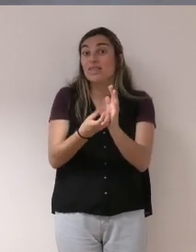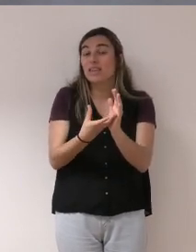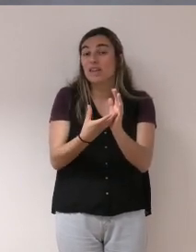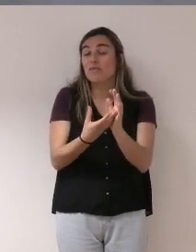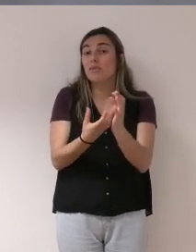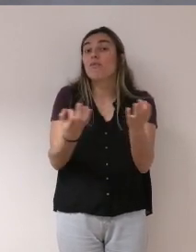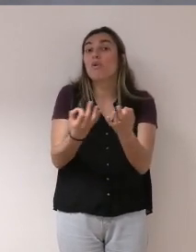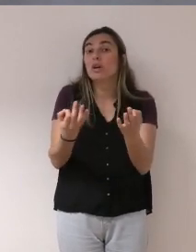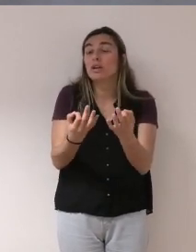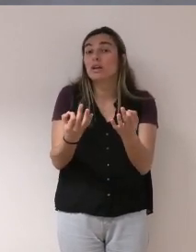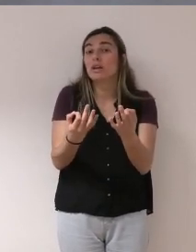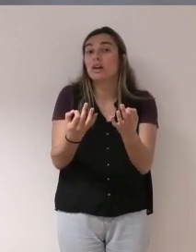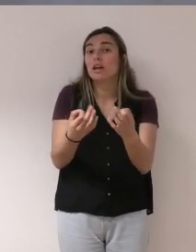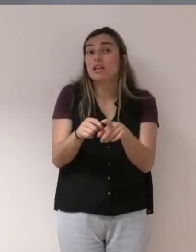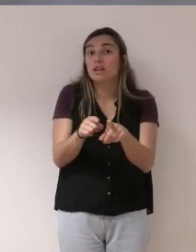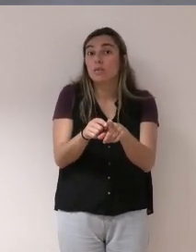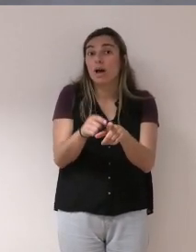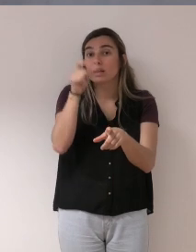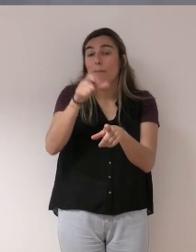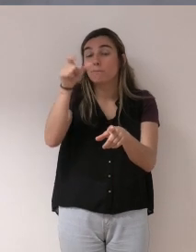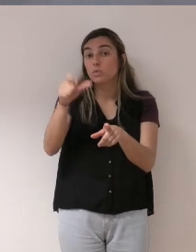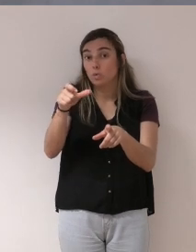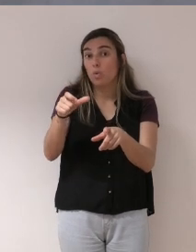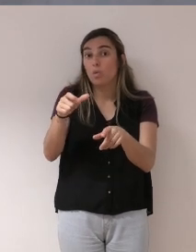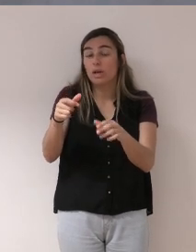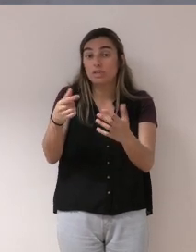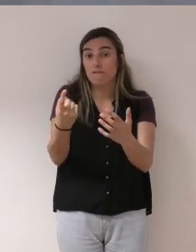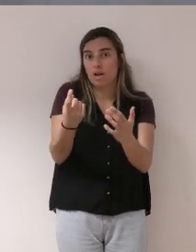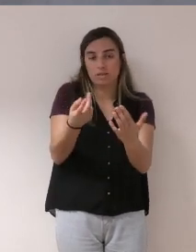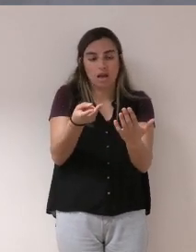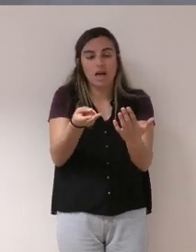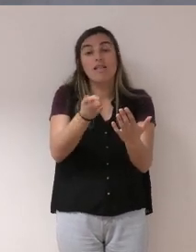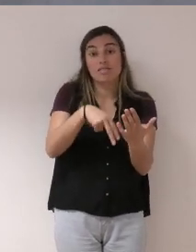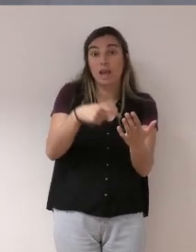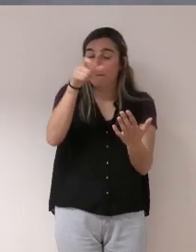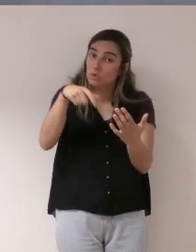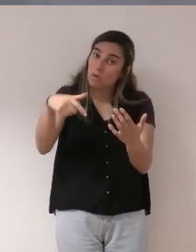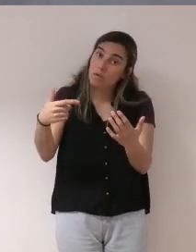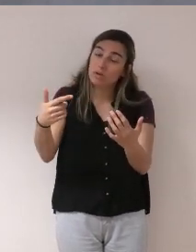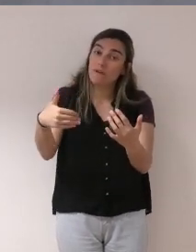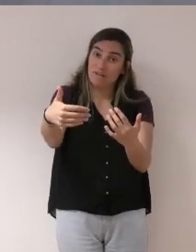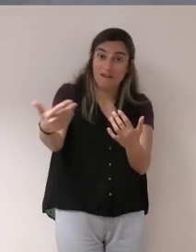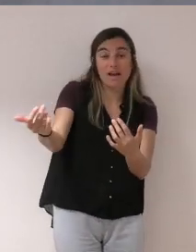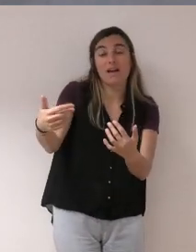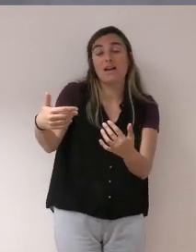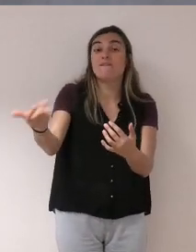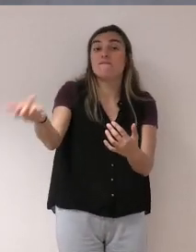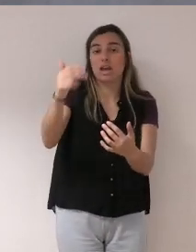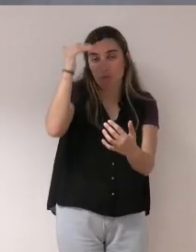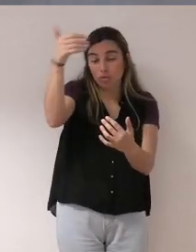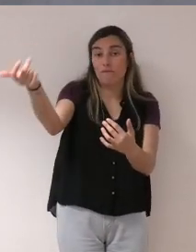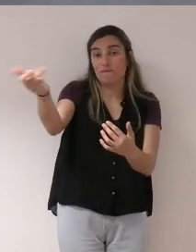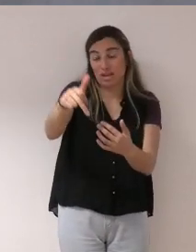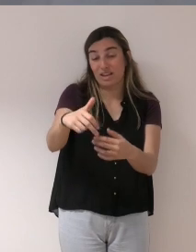Deleuze chamaria um povo por vir. Não é? Um povo por vir, esse povo que virá, não é?